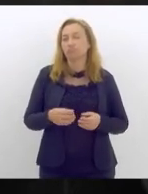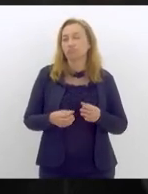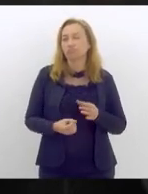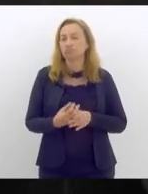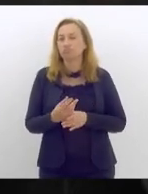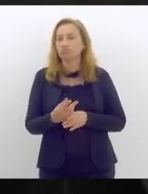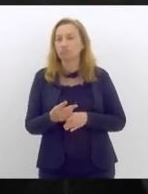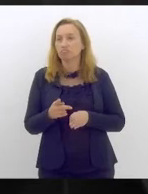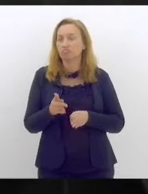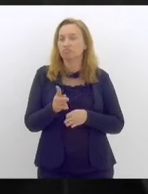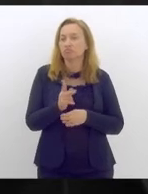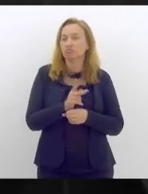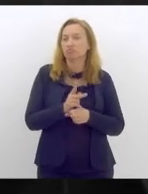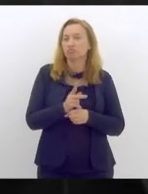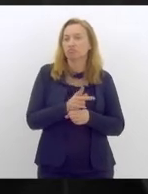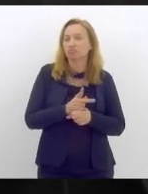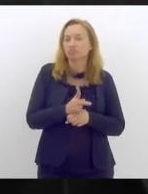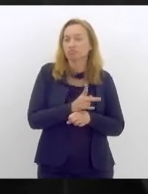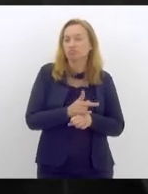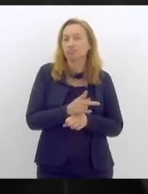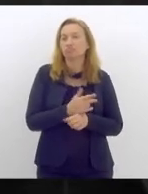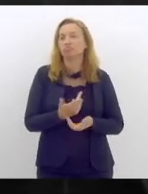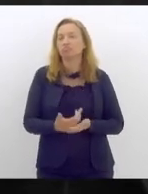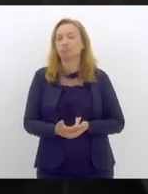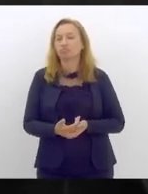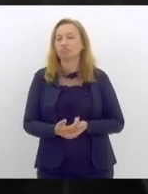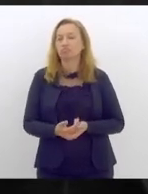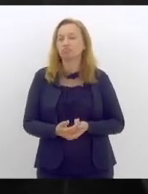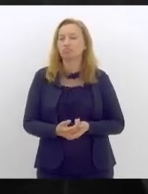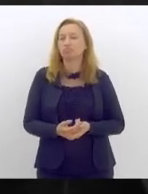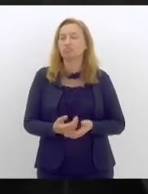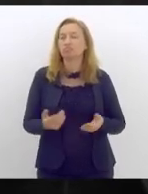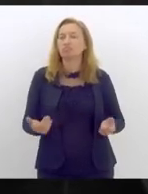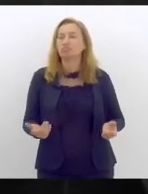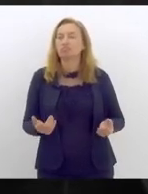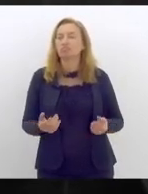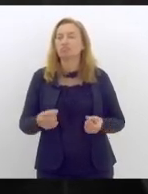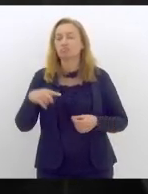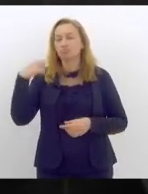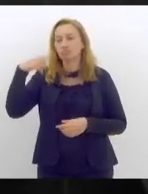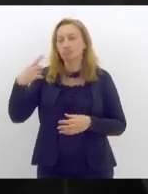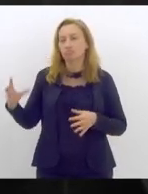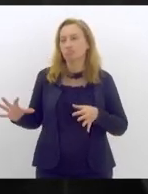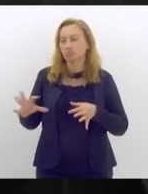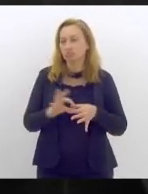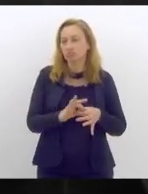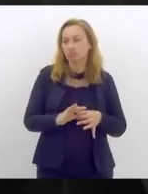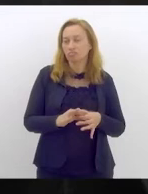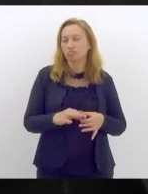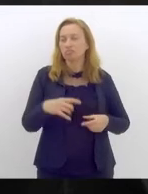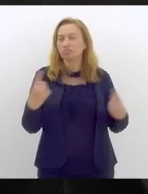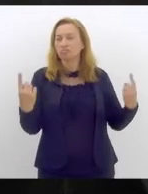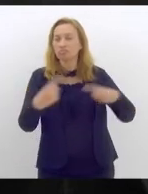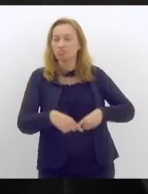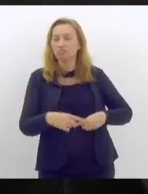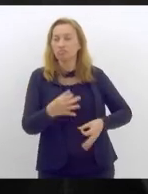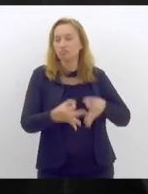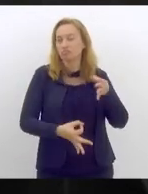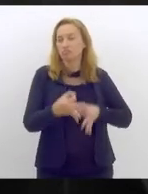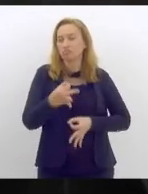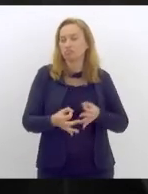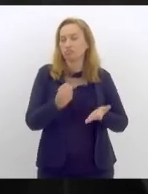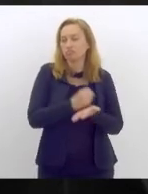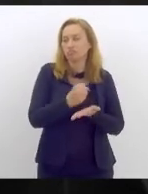advogados que a ela se associam para fazer as disputas judiciais tem são contratações